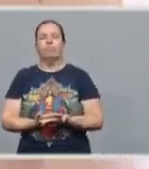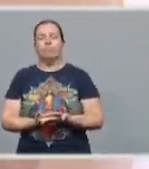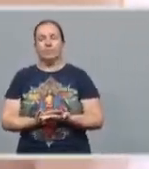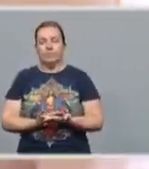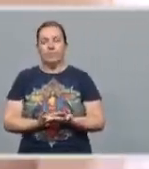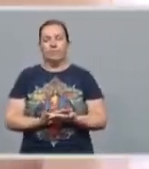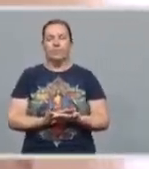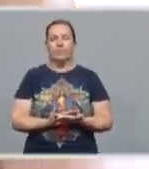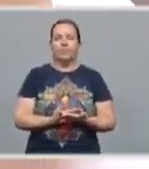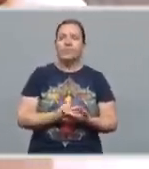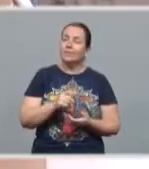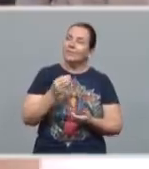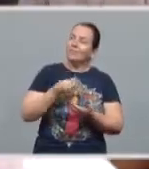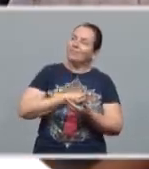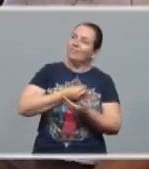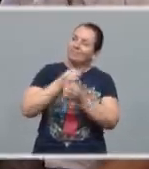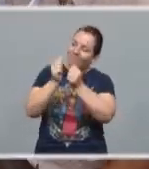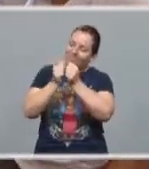Acredito, estás